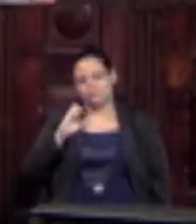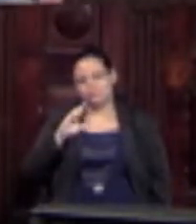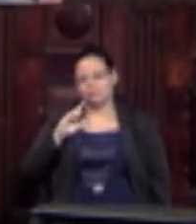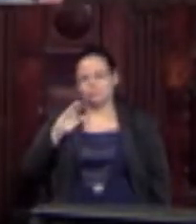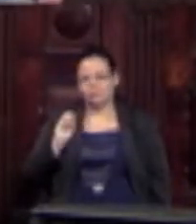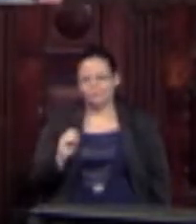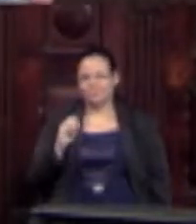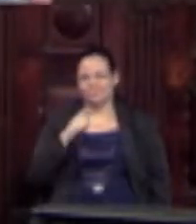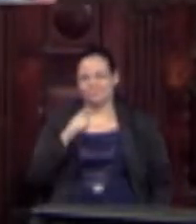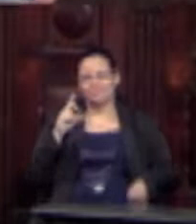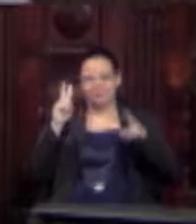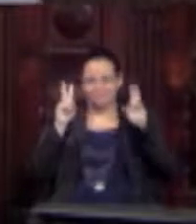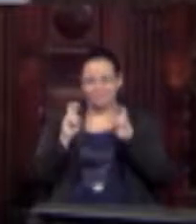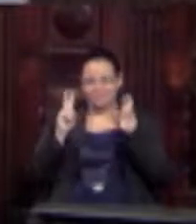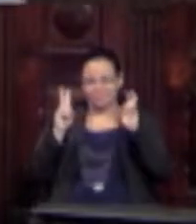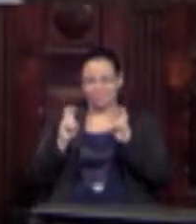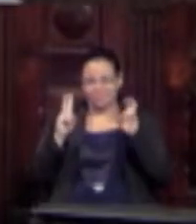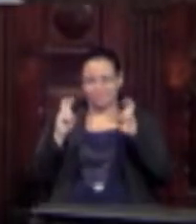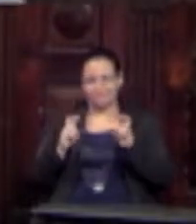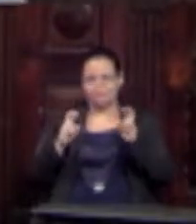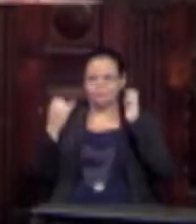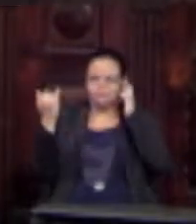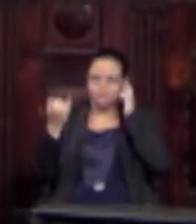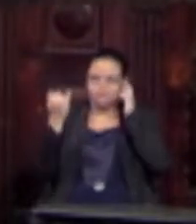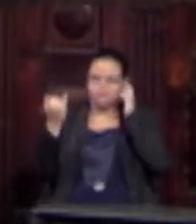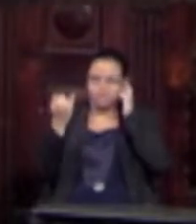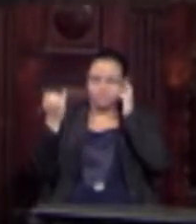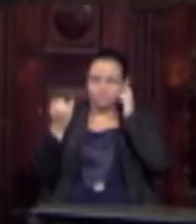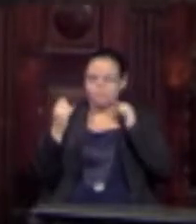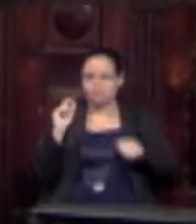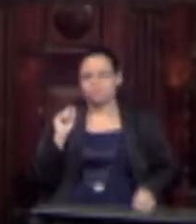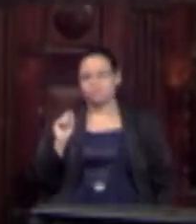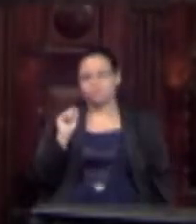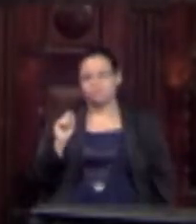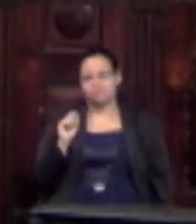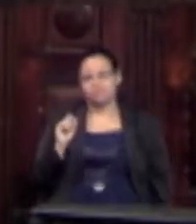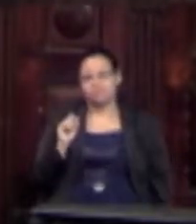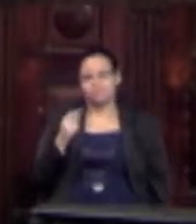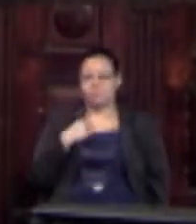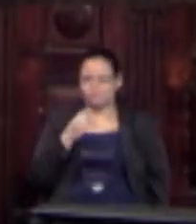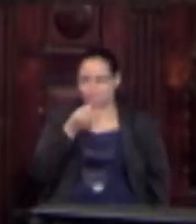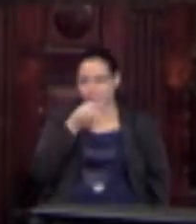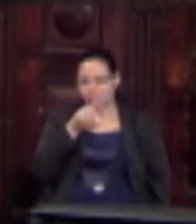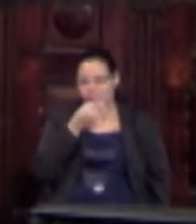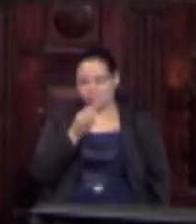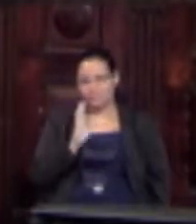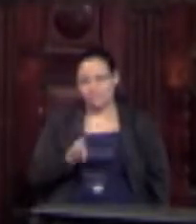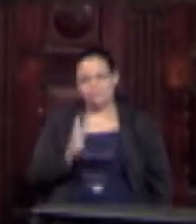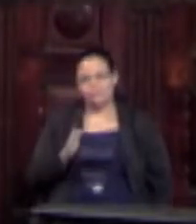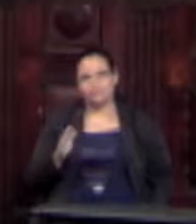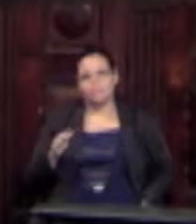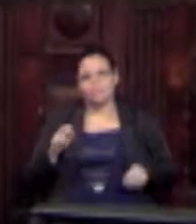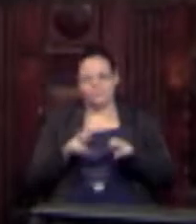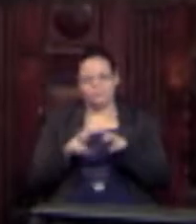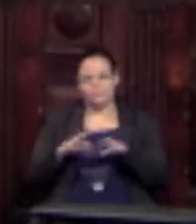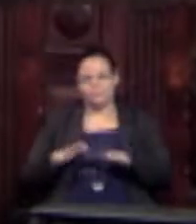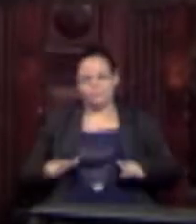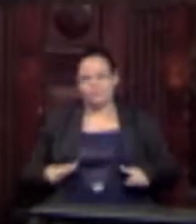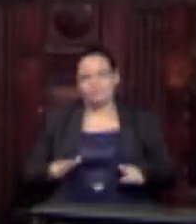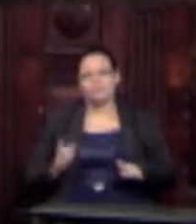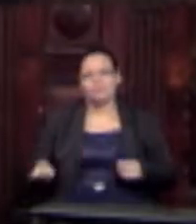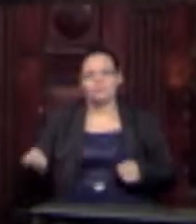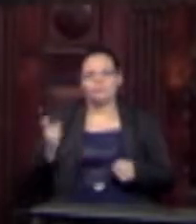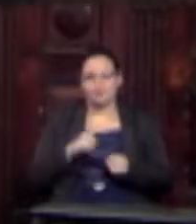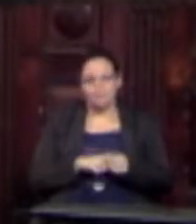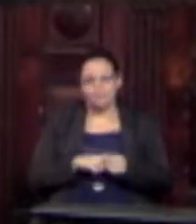Esse é um tema relevante, que já expressei minha opinião aqui em plenário e